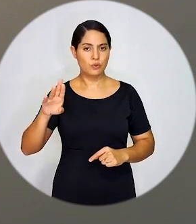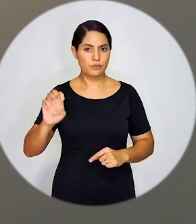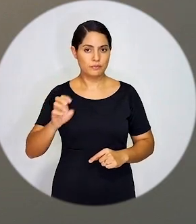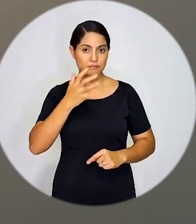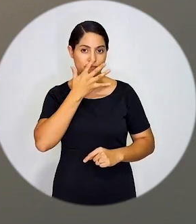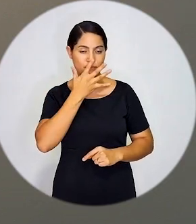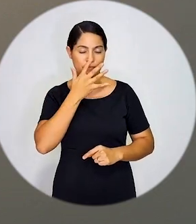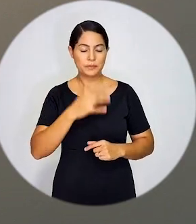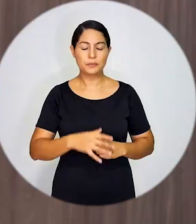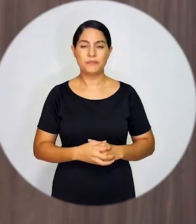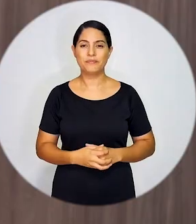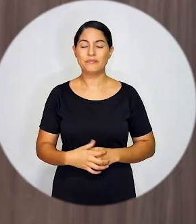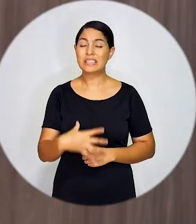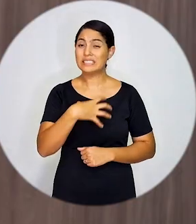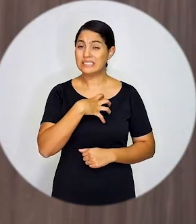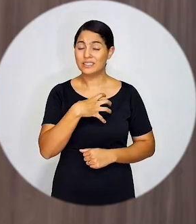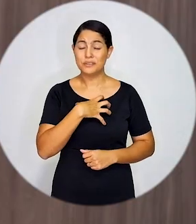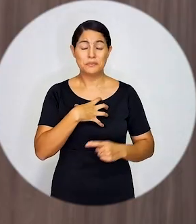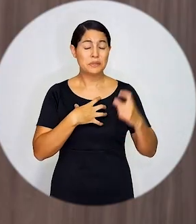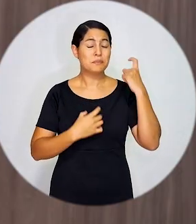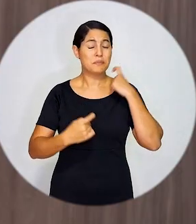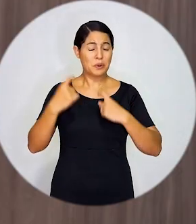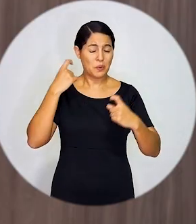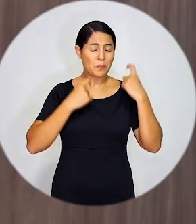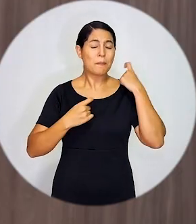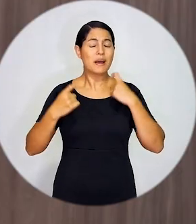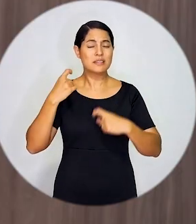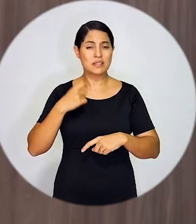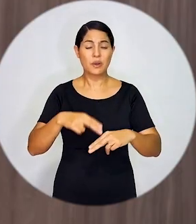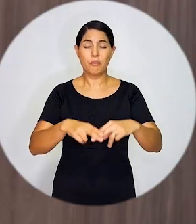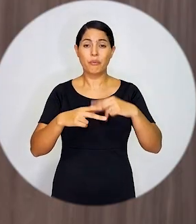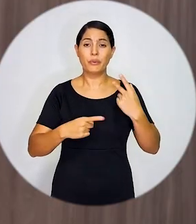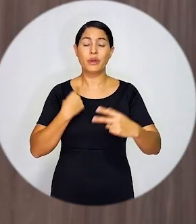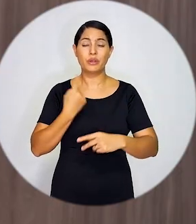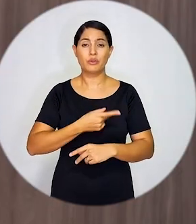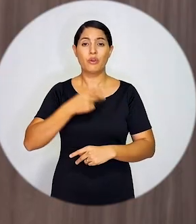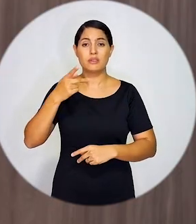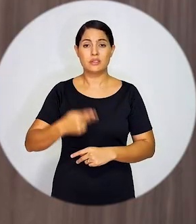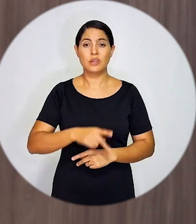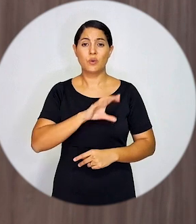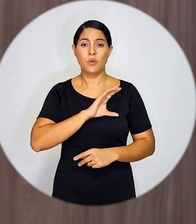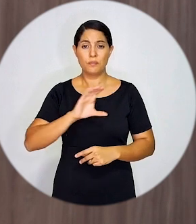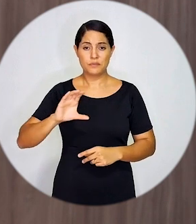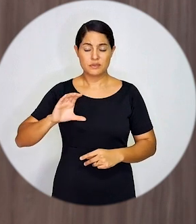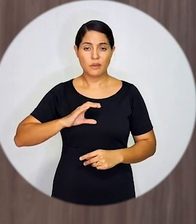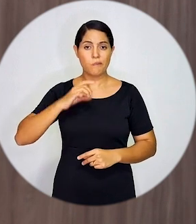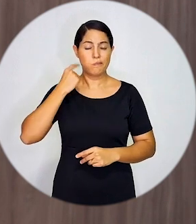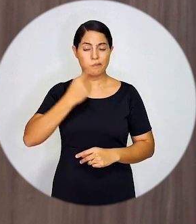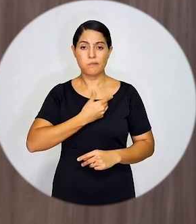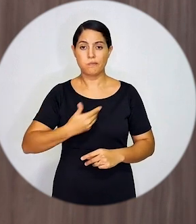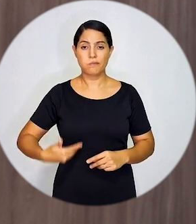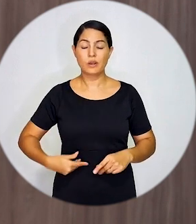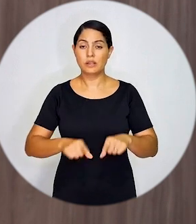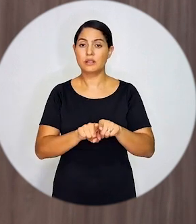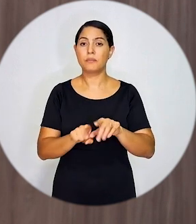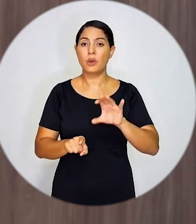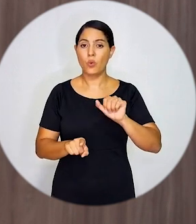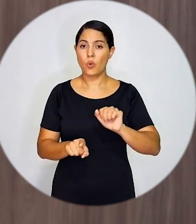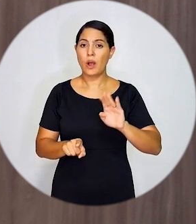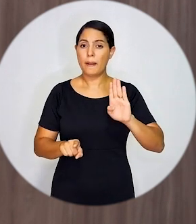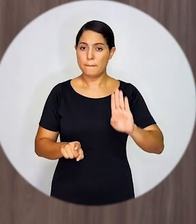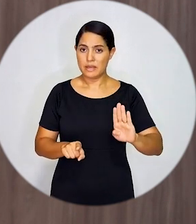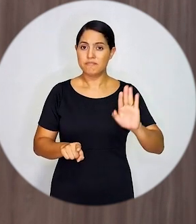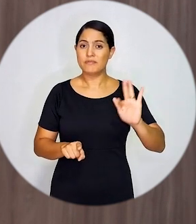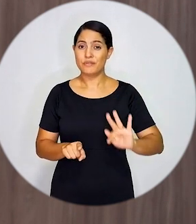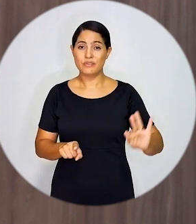Dione de Araújo. Acompanhe. Veio manifestar enorme preocupação que tanto a Comissão da Advocacia Pública quanto a OAB